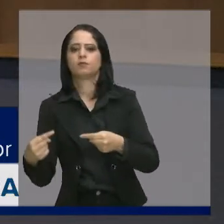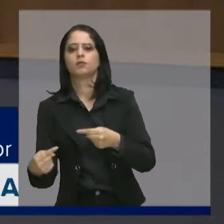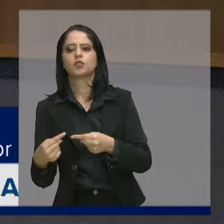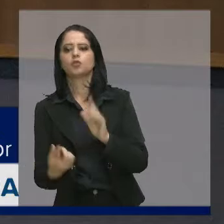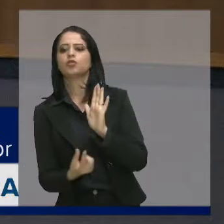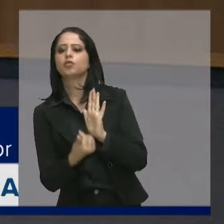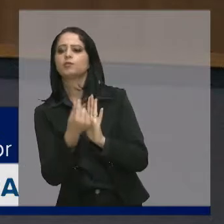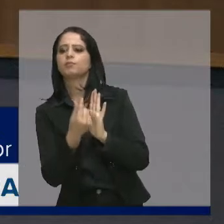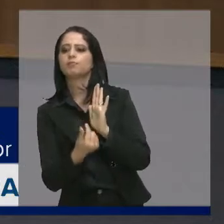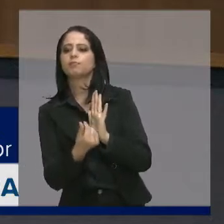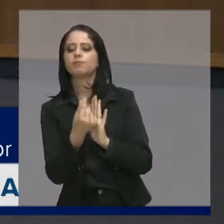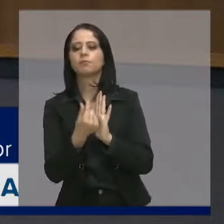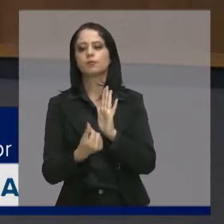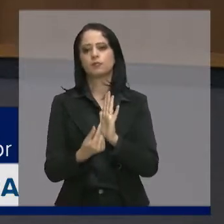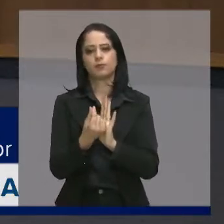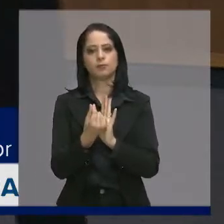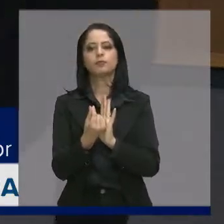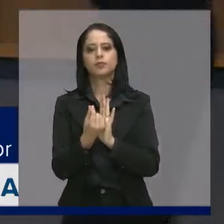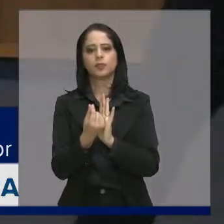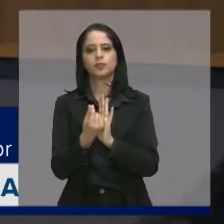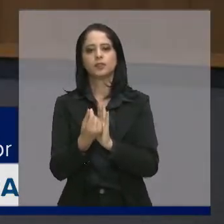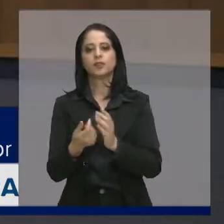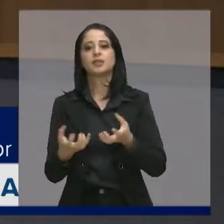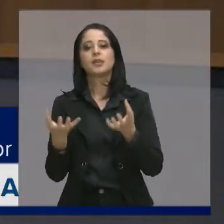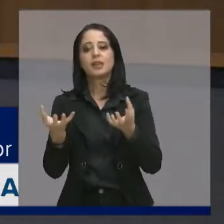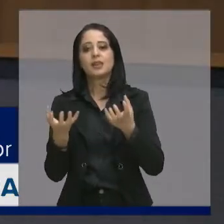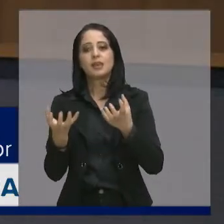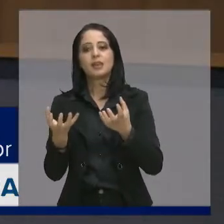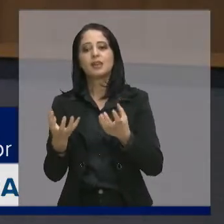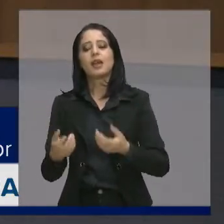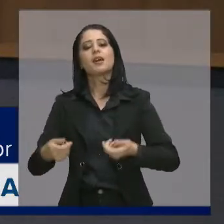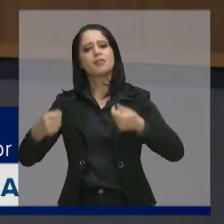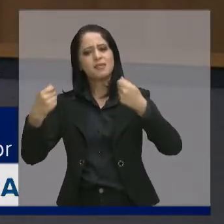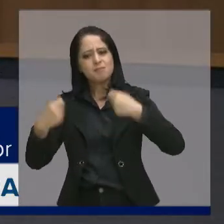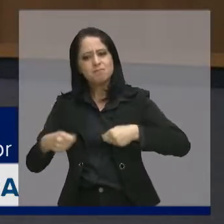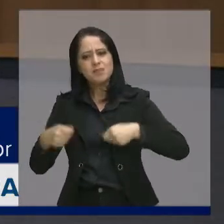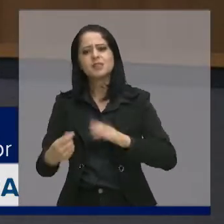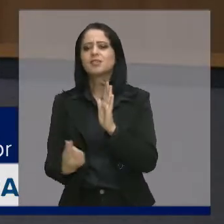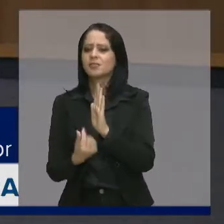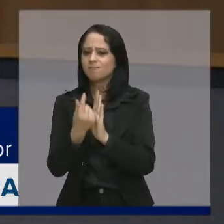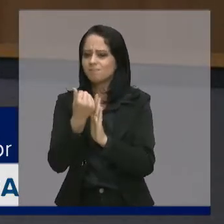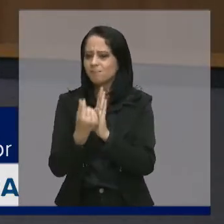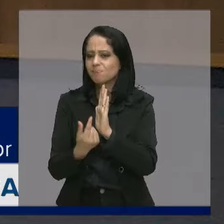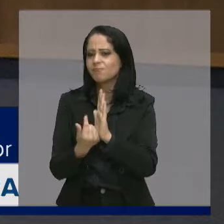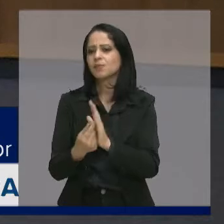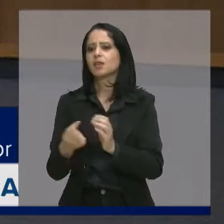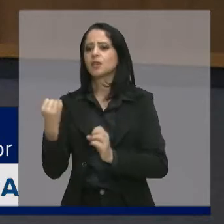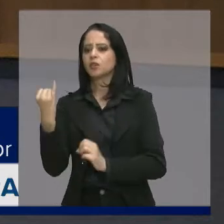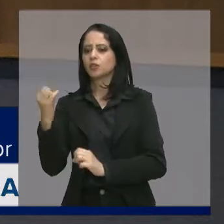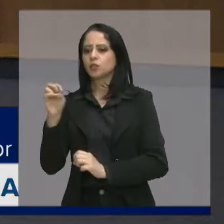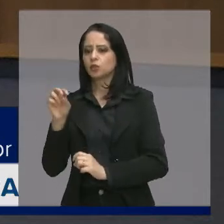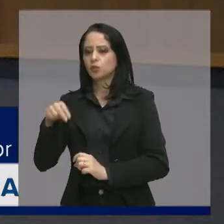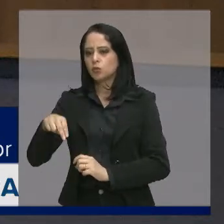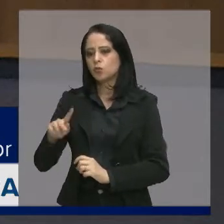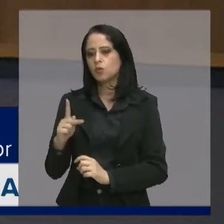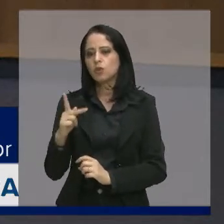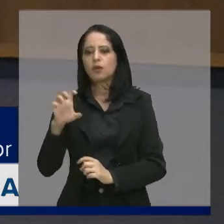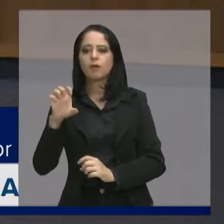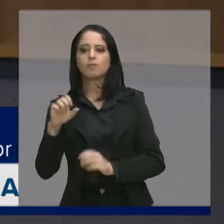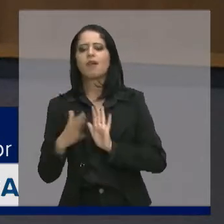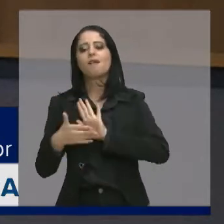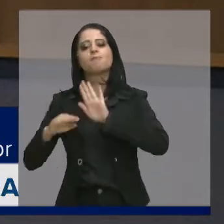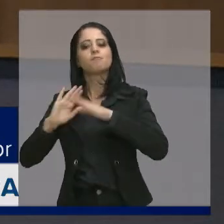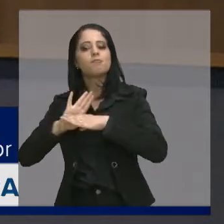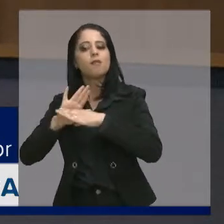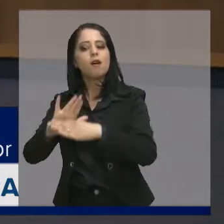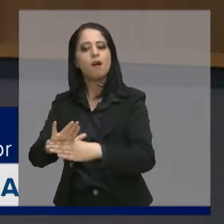verba que nós queremos que seja garantido, verba no orçamento do INPE. Além disso, também